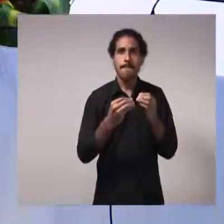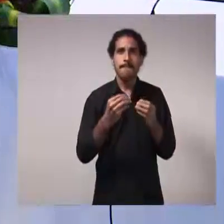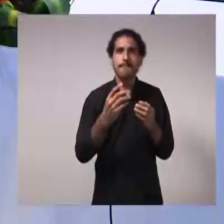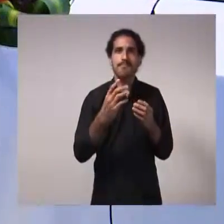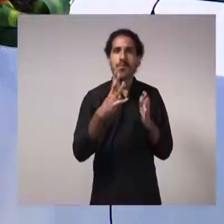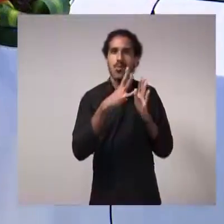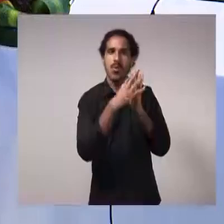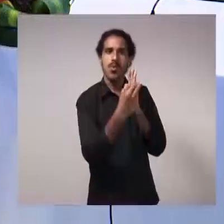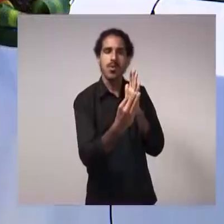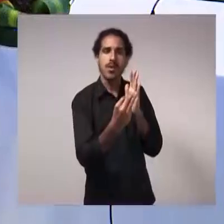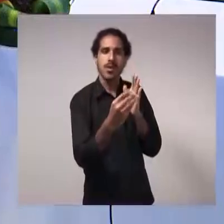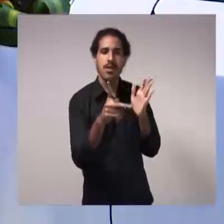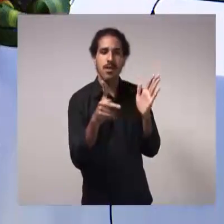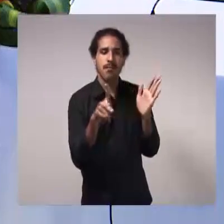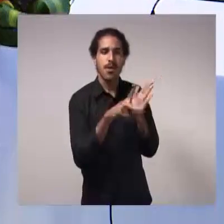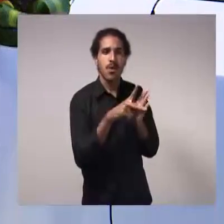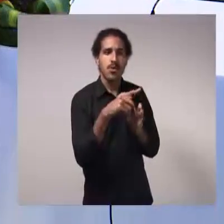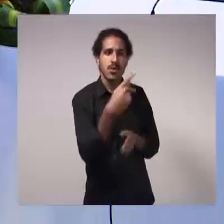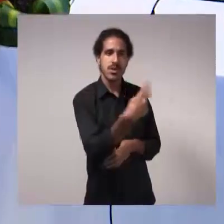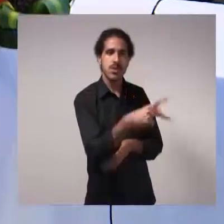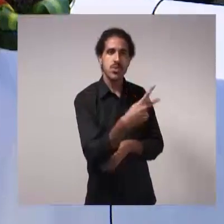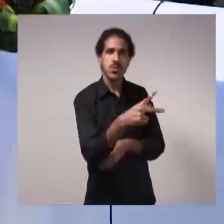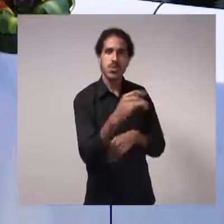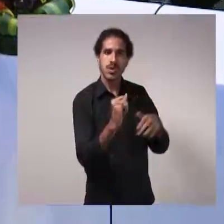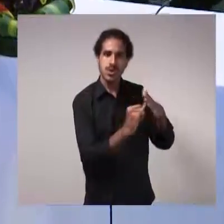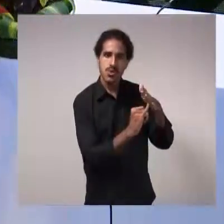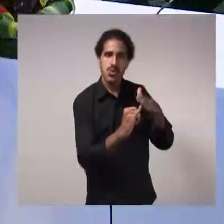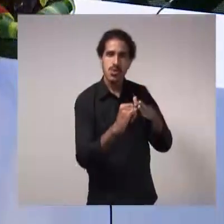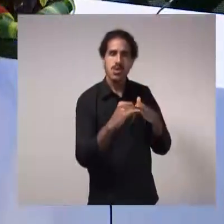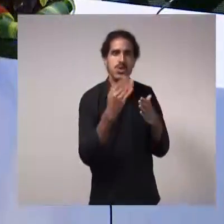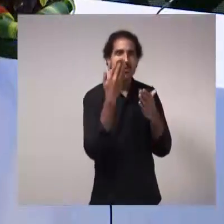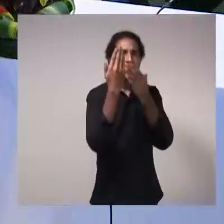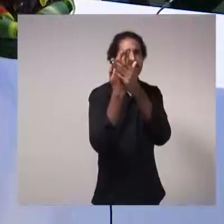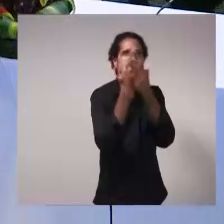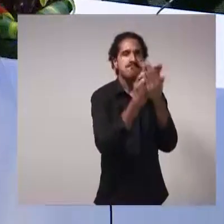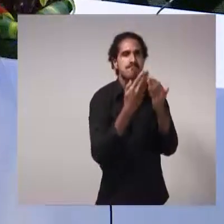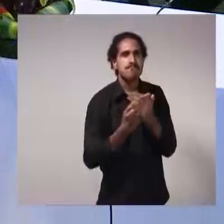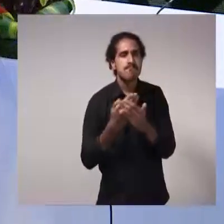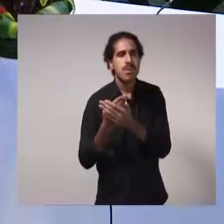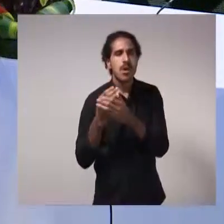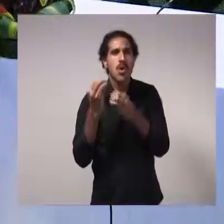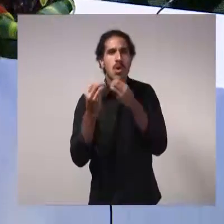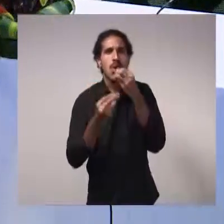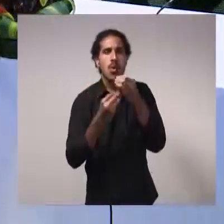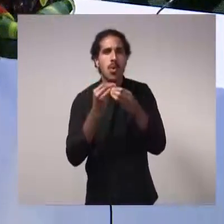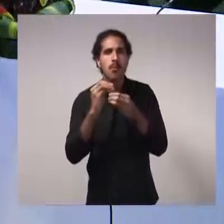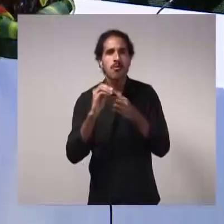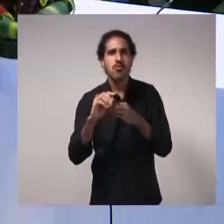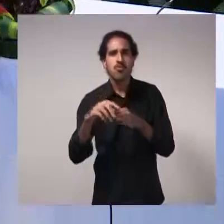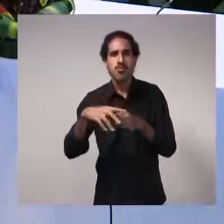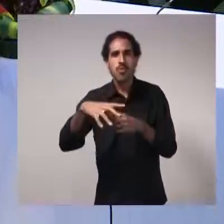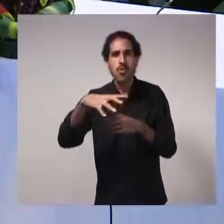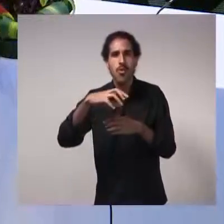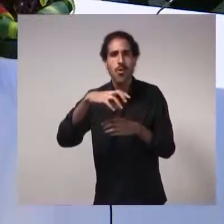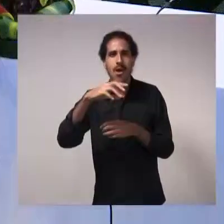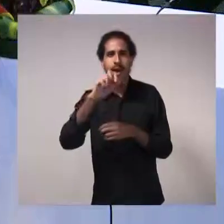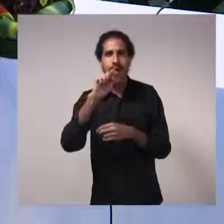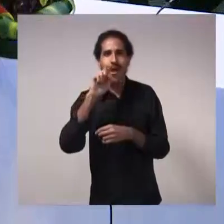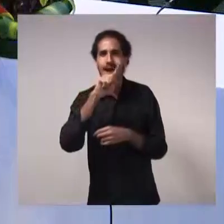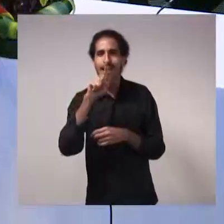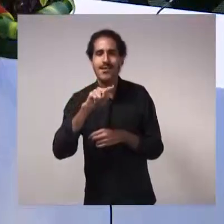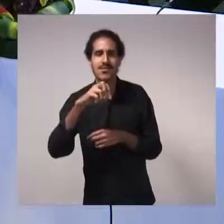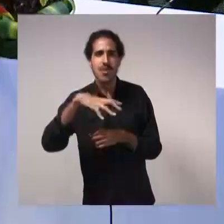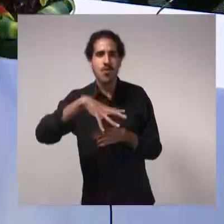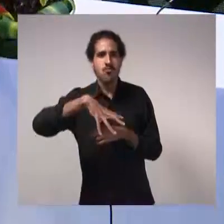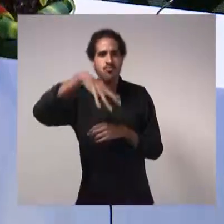nas suas instituições, estudar a questão das emissões de gás carbônico e fazer um planejamento